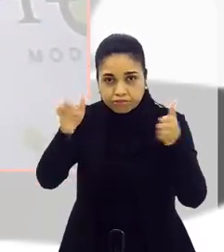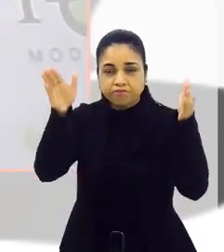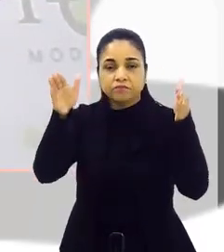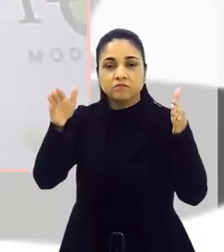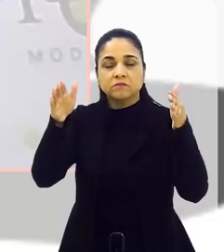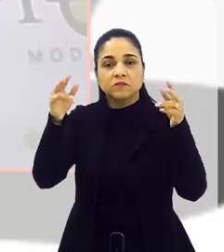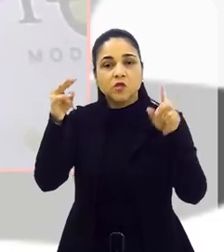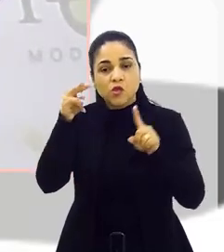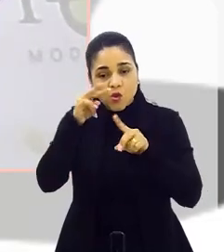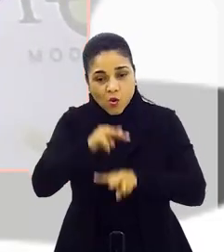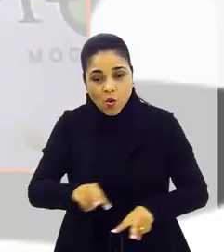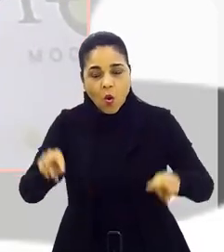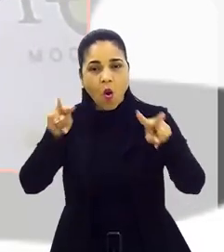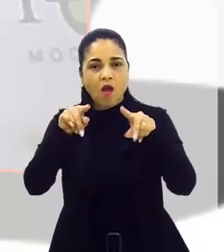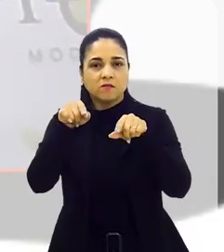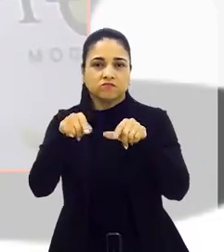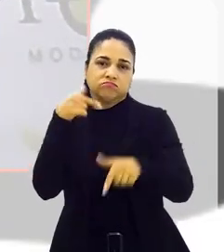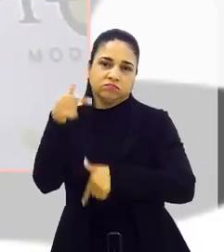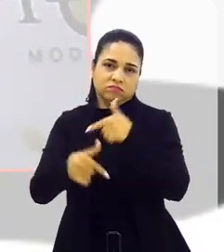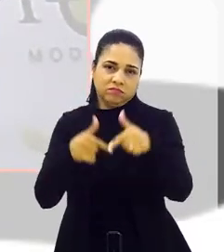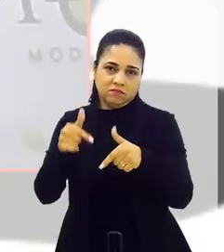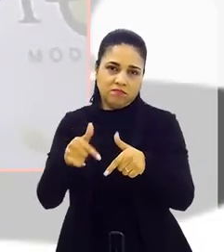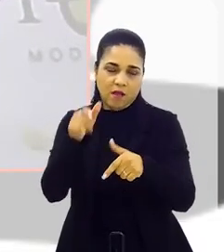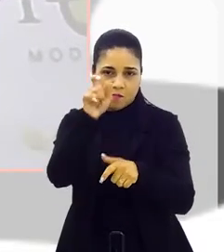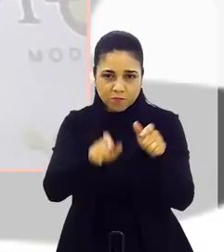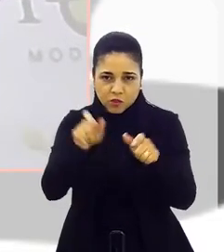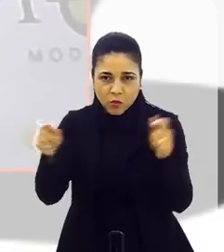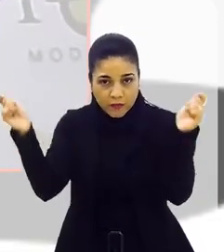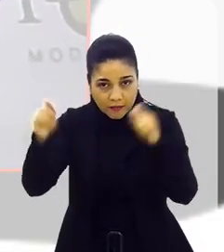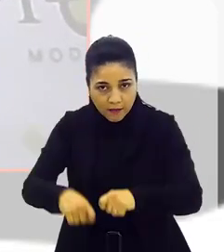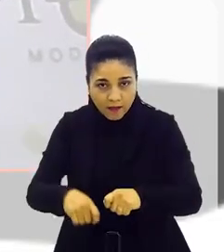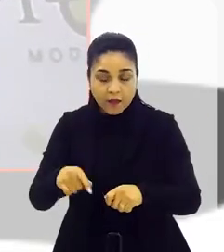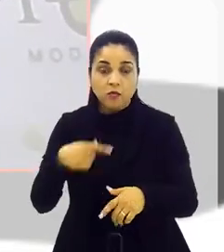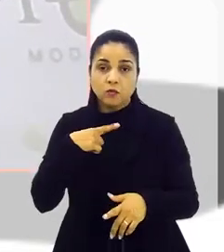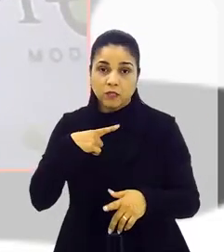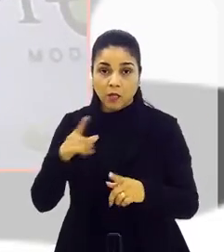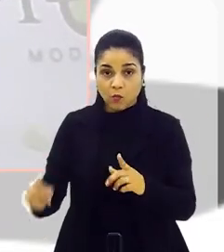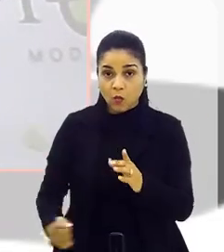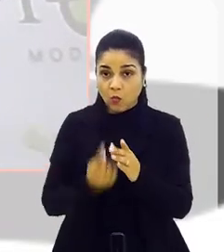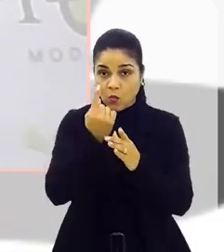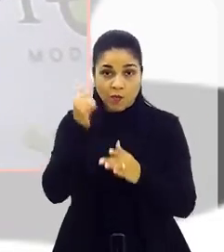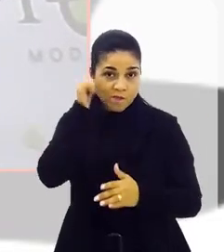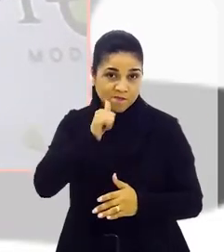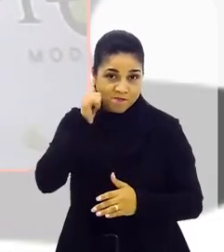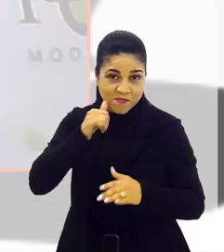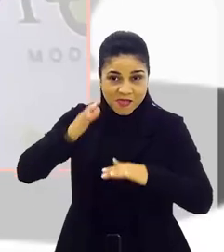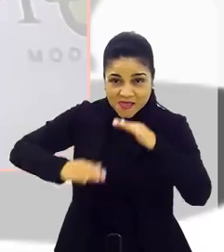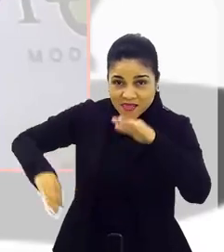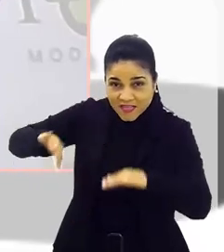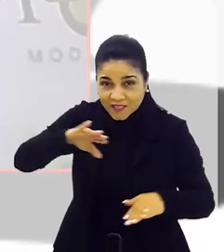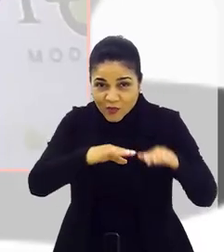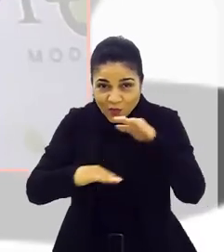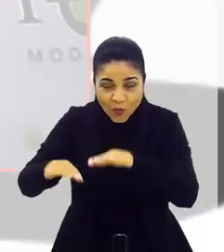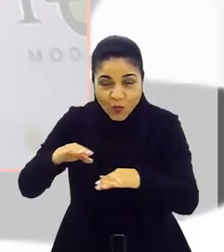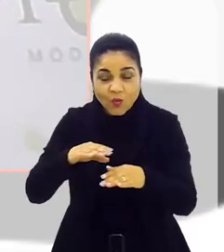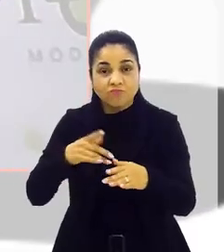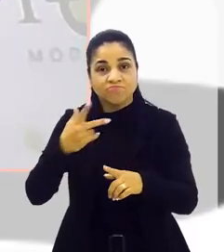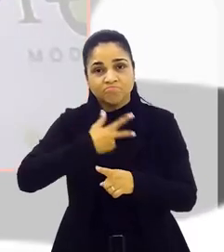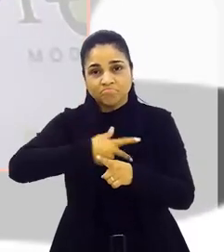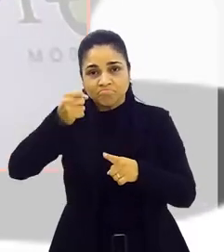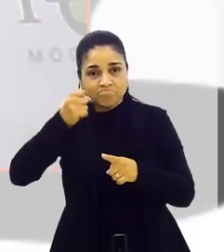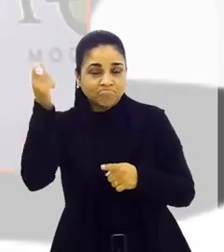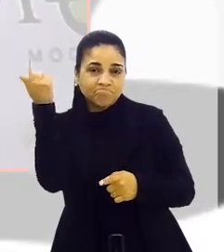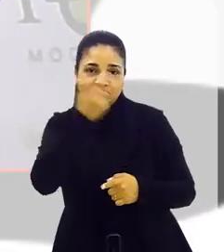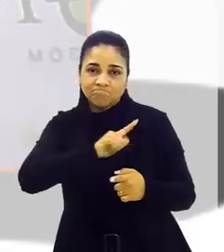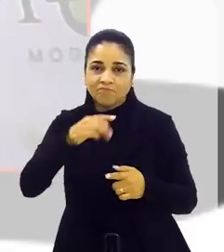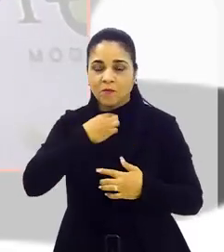as mentes e olhem mais por eles. Eu tenho no projeto uma nadadora que nada o Brasil inteiro ganhando